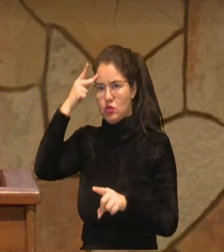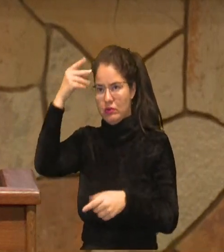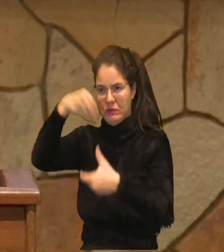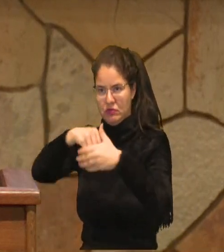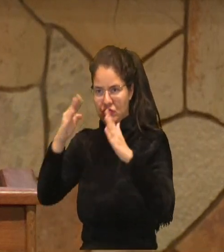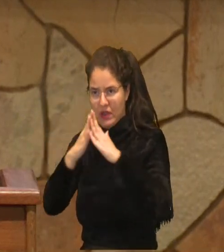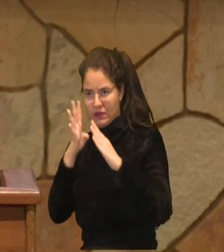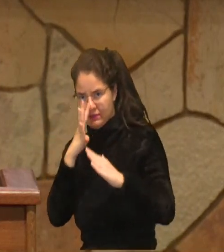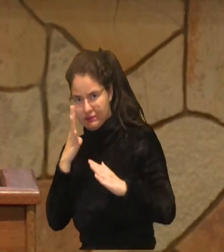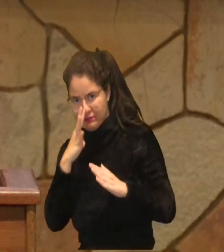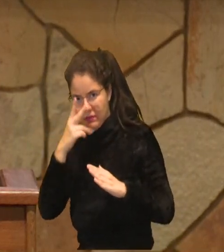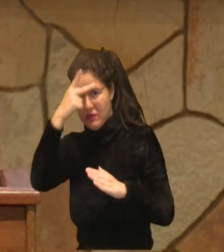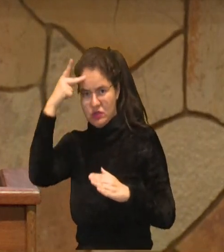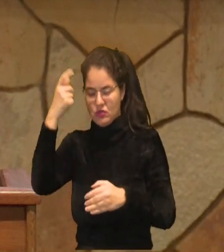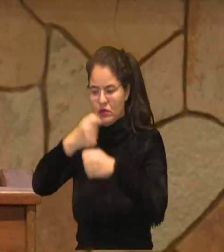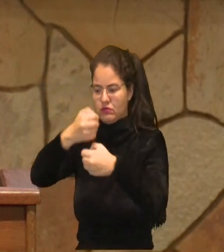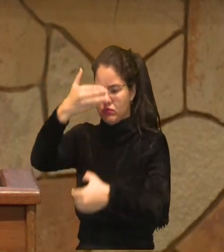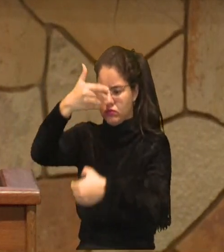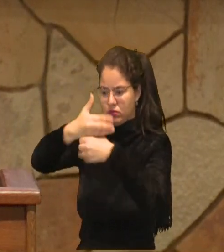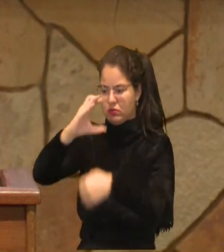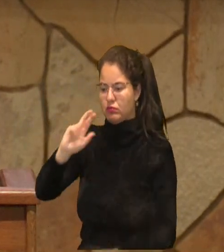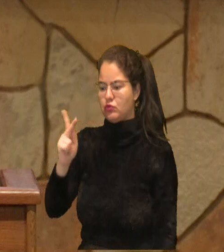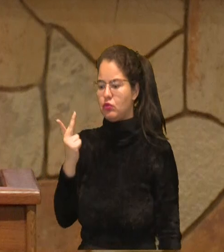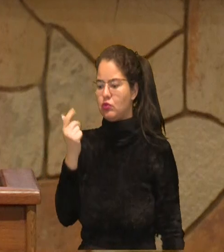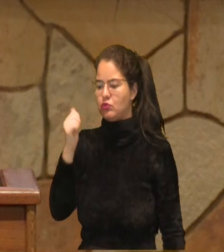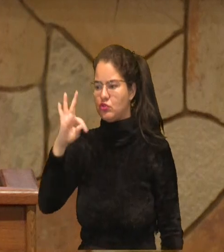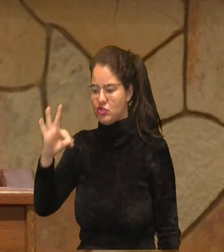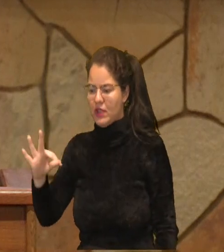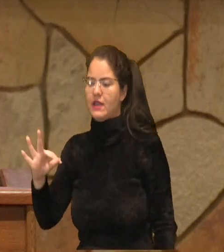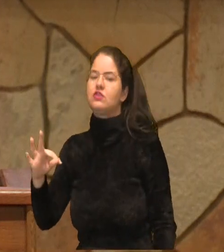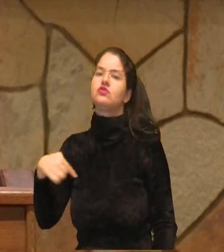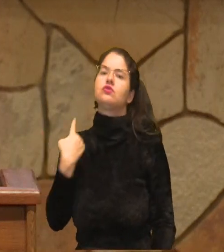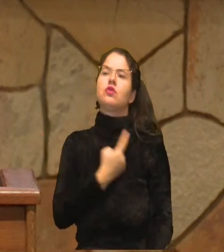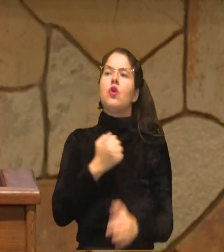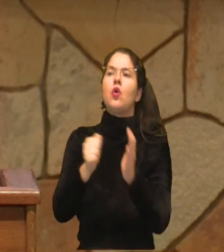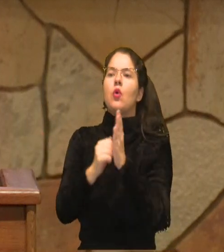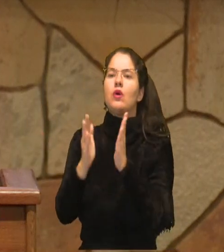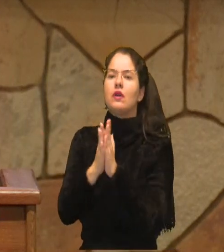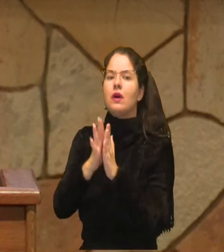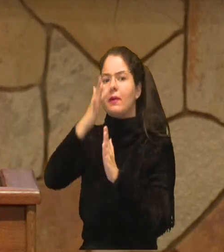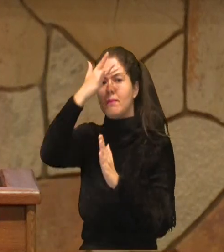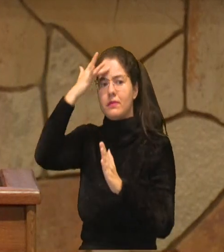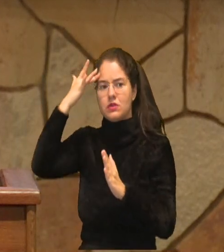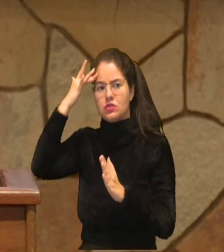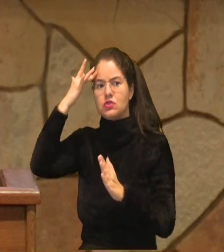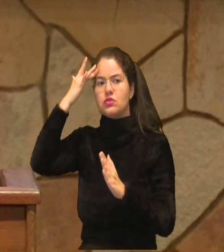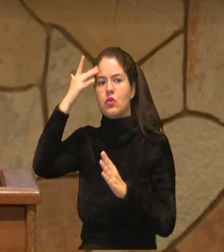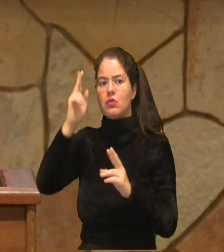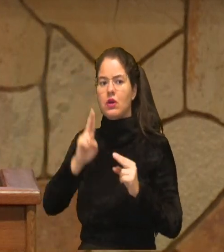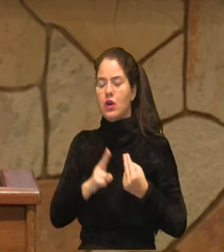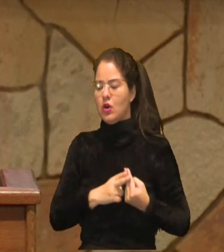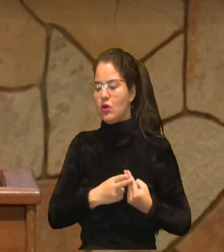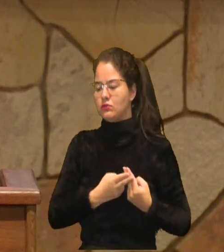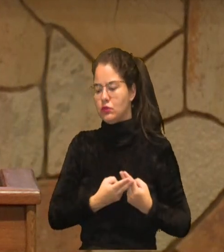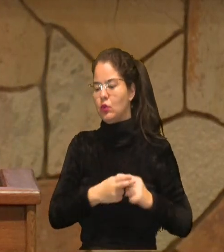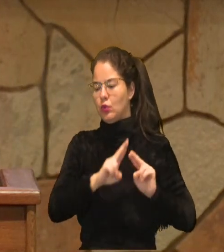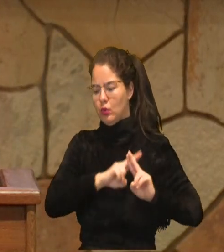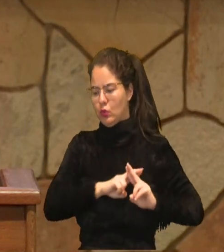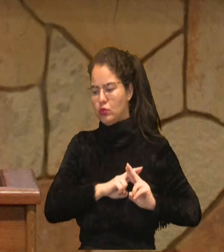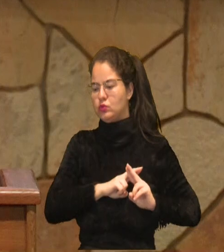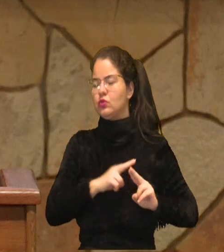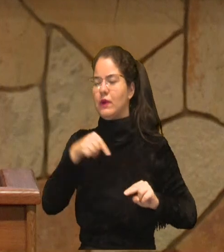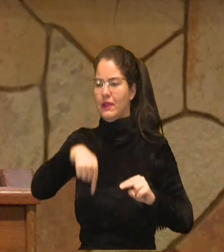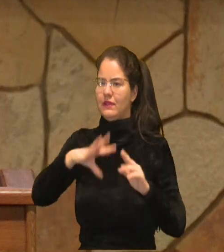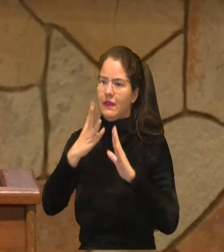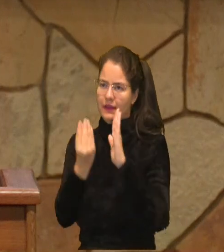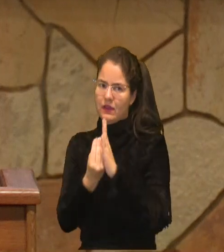agora e pediu oração também. Oramos pelas famílias enlutadas da nossa igreja, e que o Senhor continue, amados irmãos,